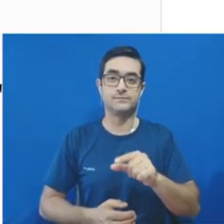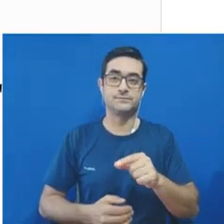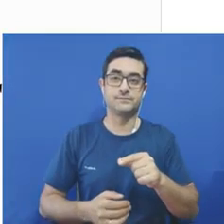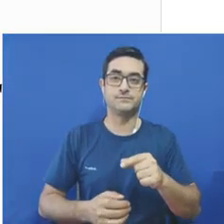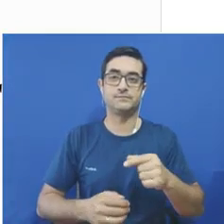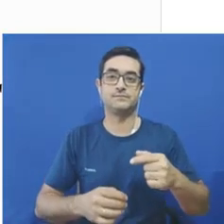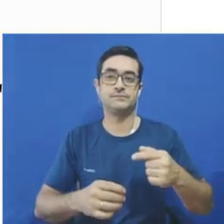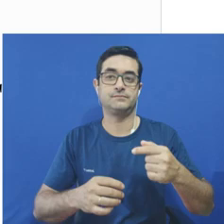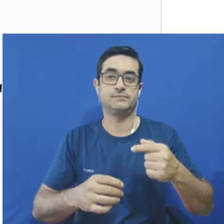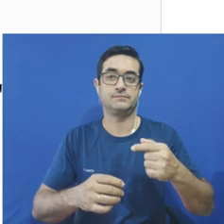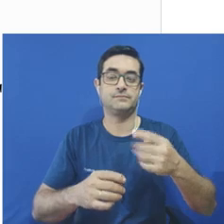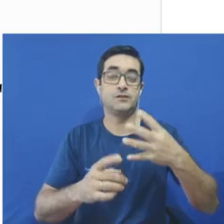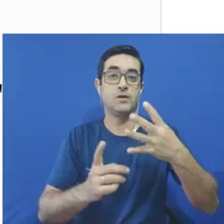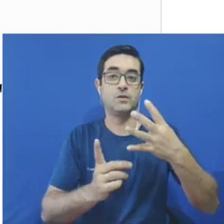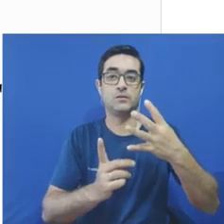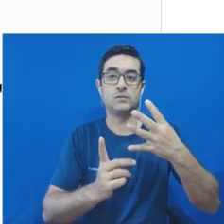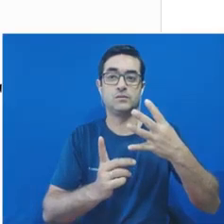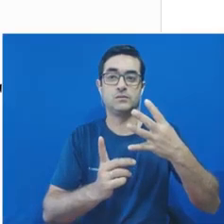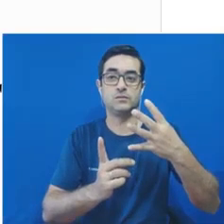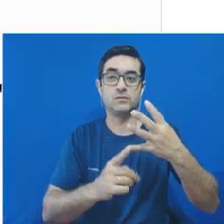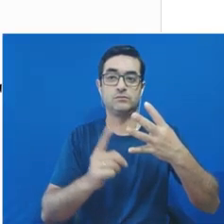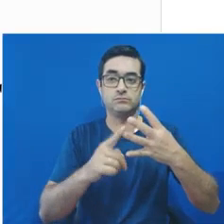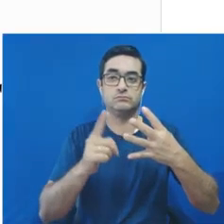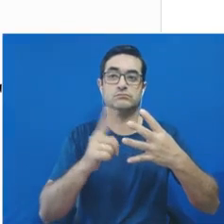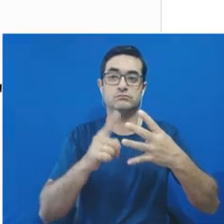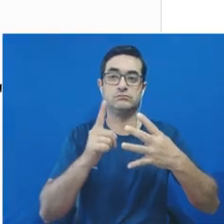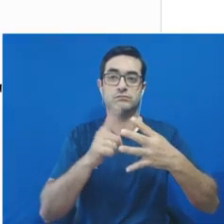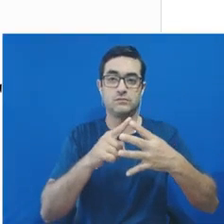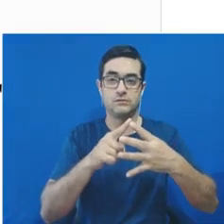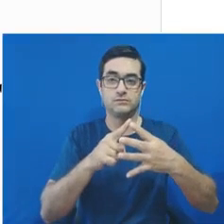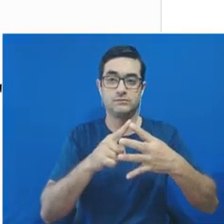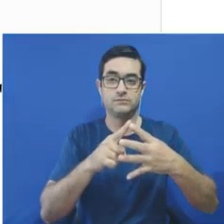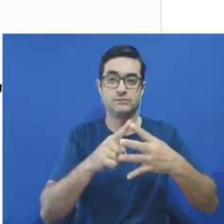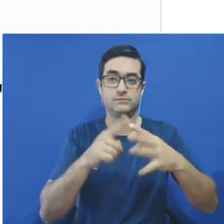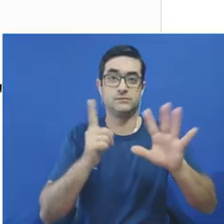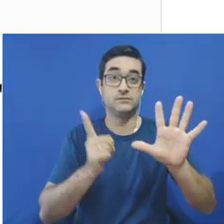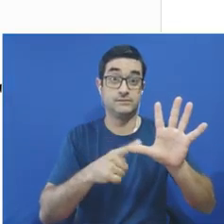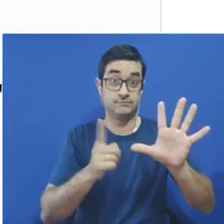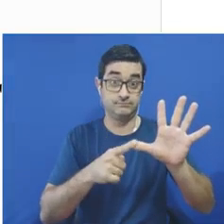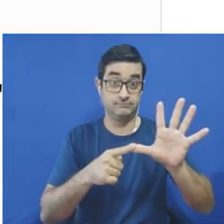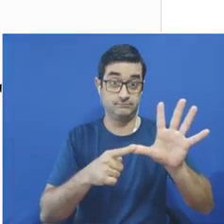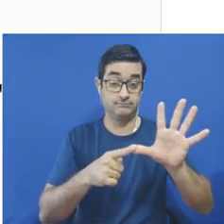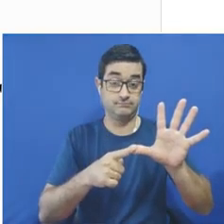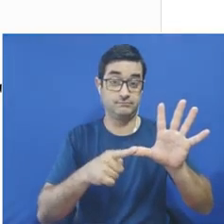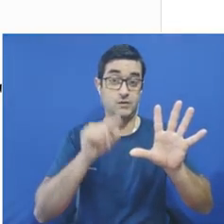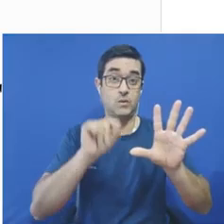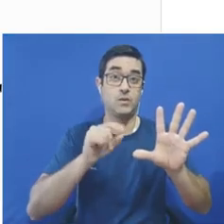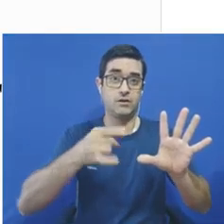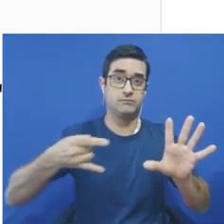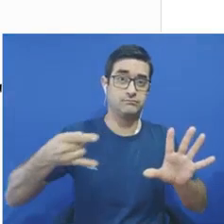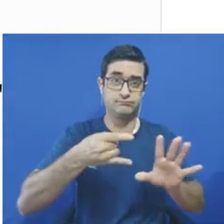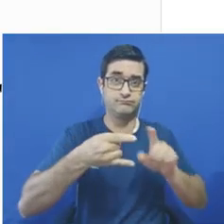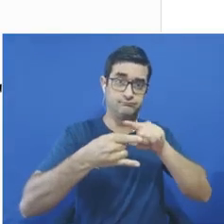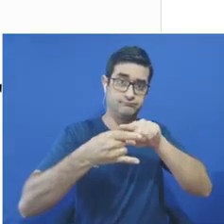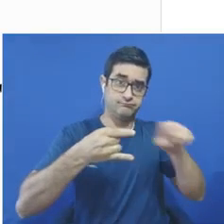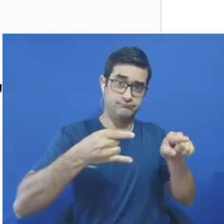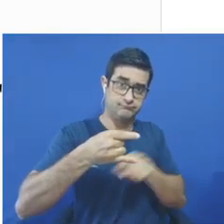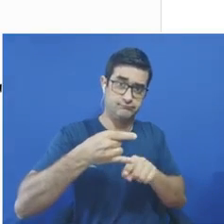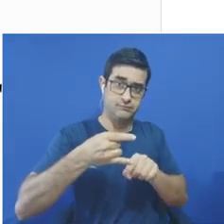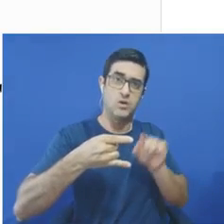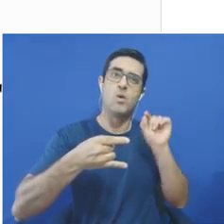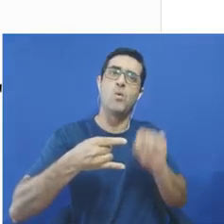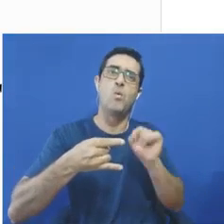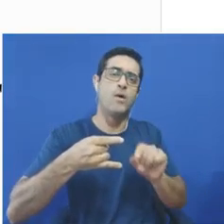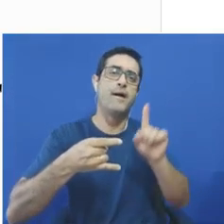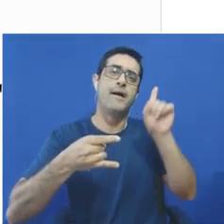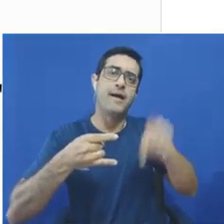uma seta aberta que ela vai nos mostrar o que é uma retrossíntese. Por exemplo, eu quero